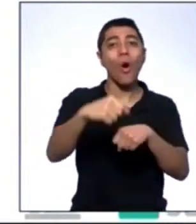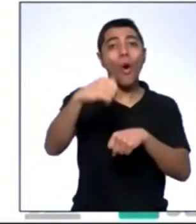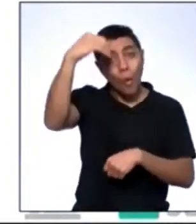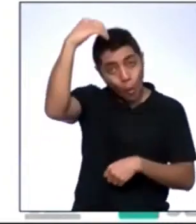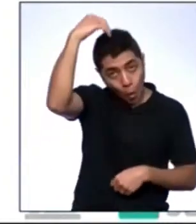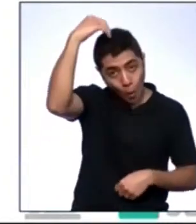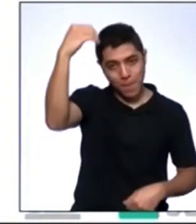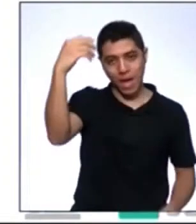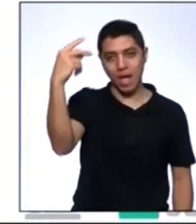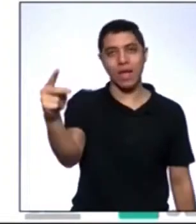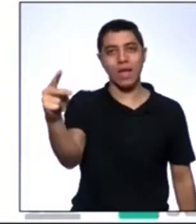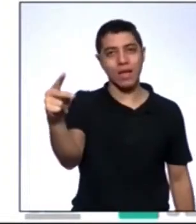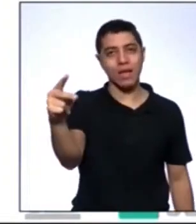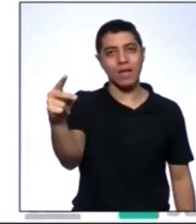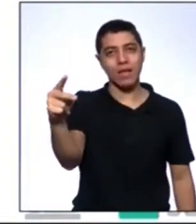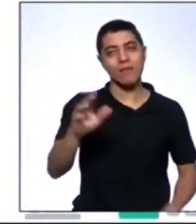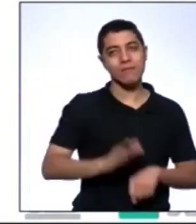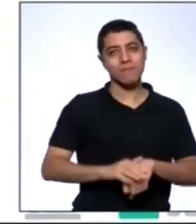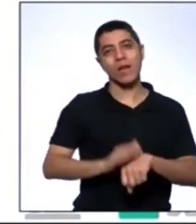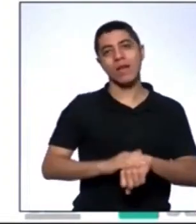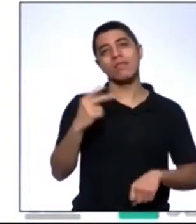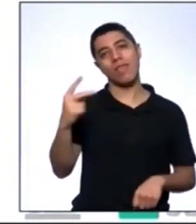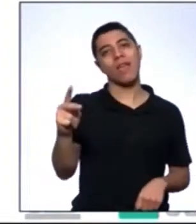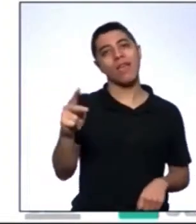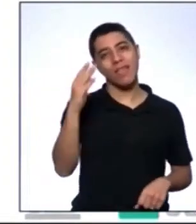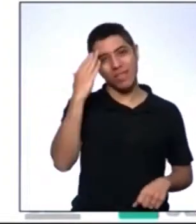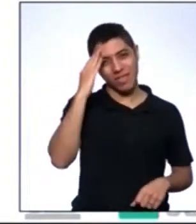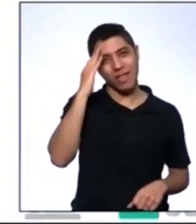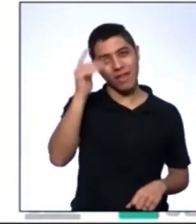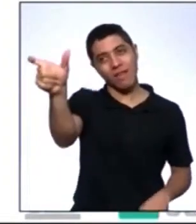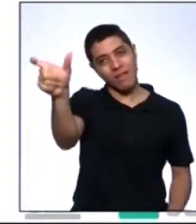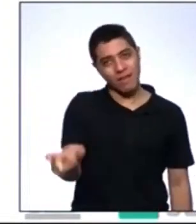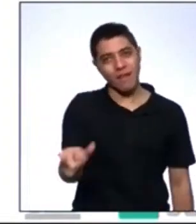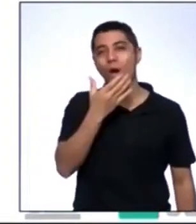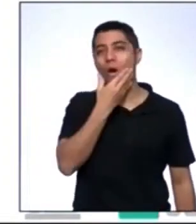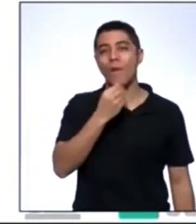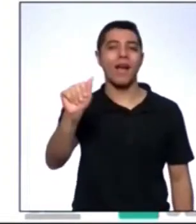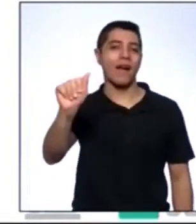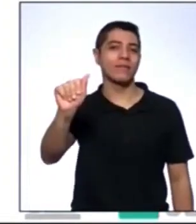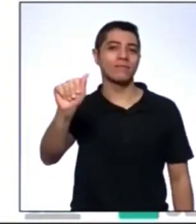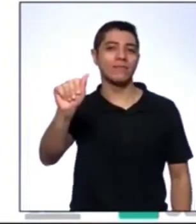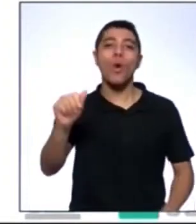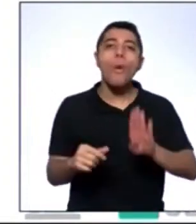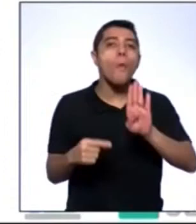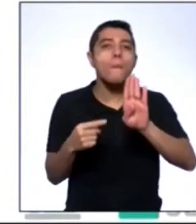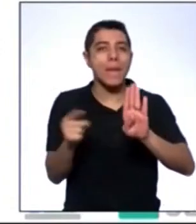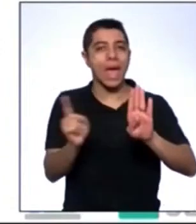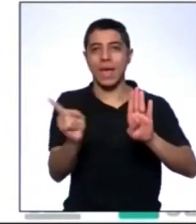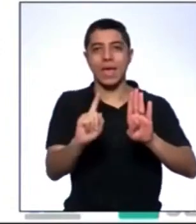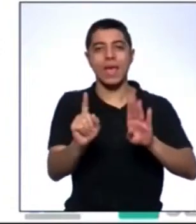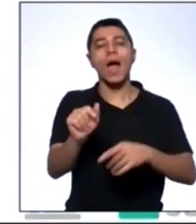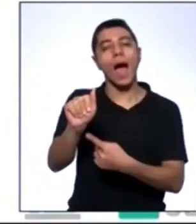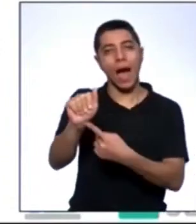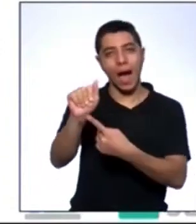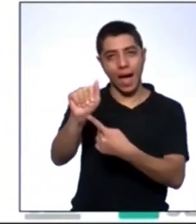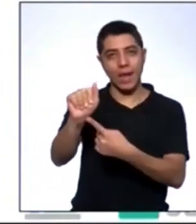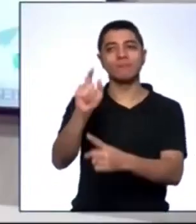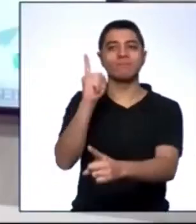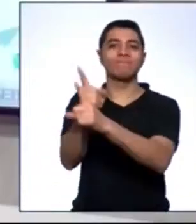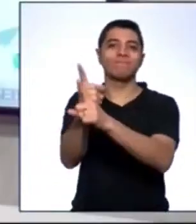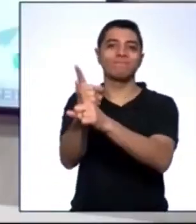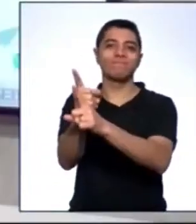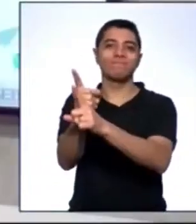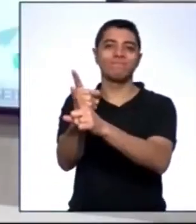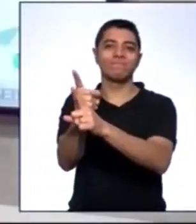às bandinhas de DNA do suspeito A, ok? Agora veja cá, se esse suspeito A, vem